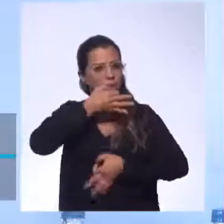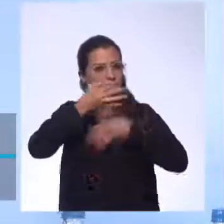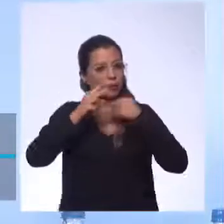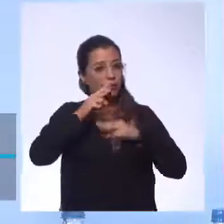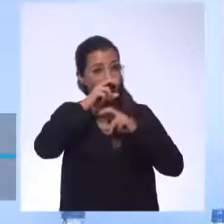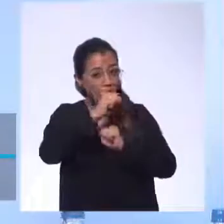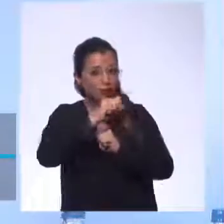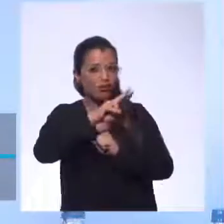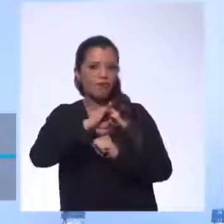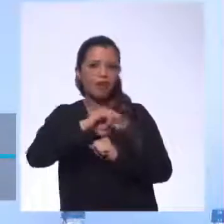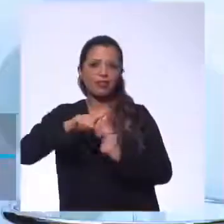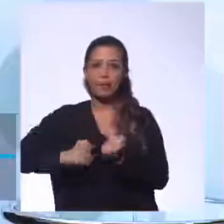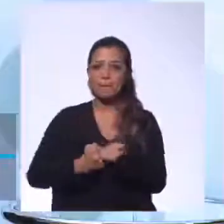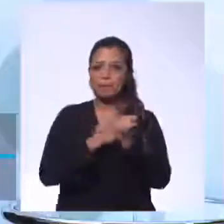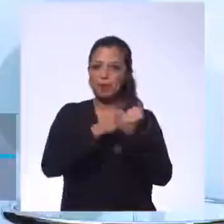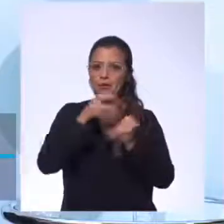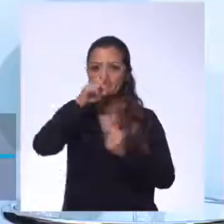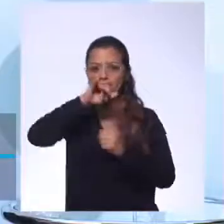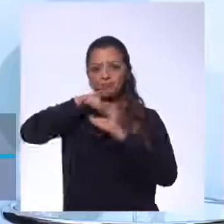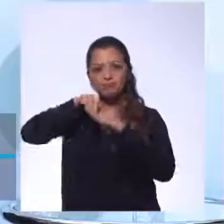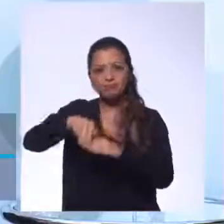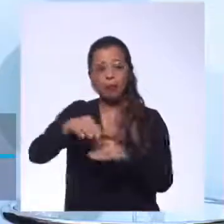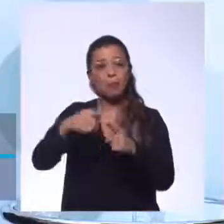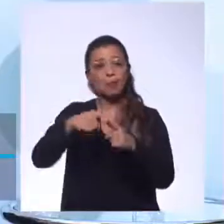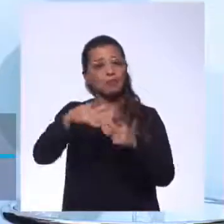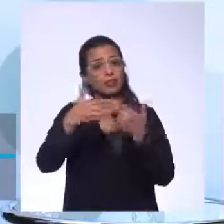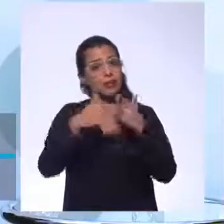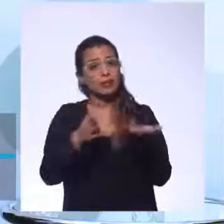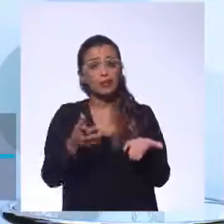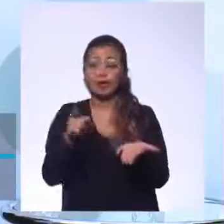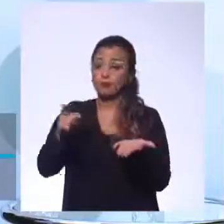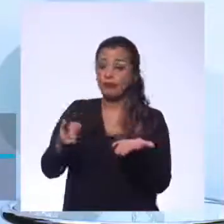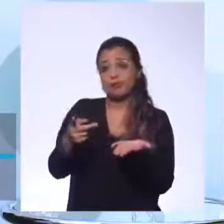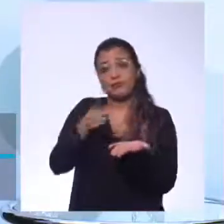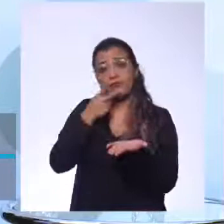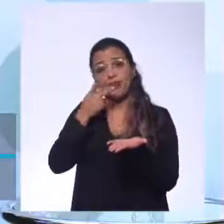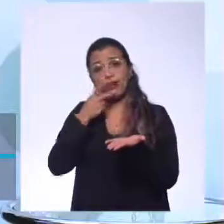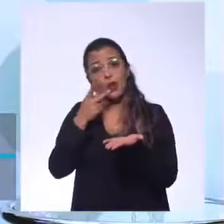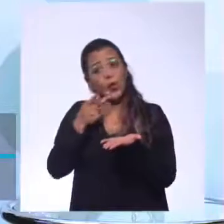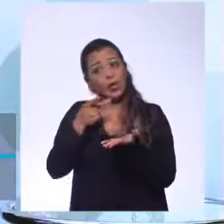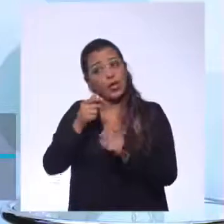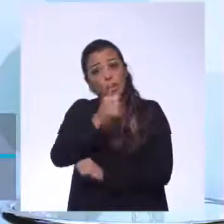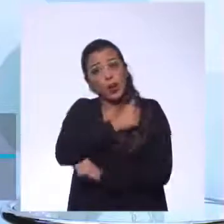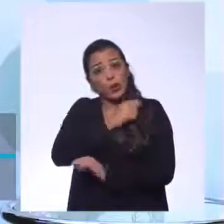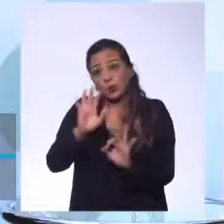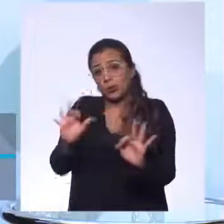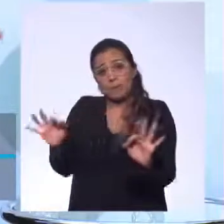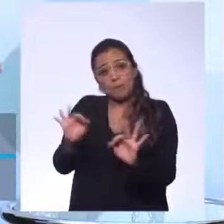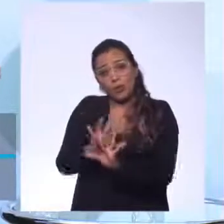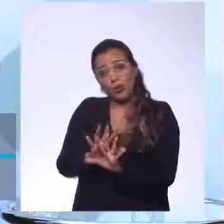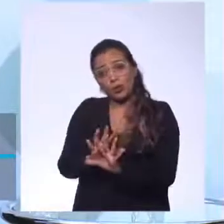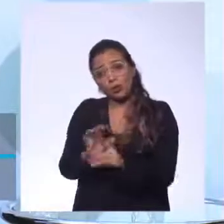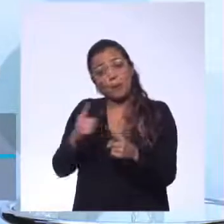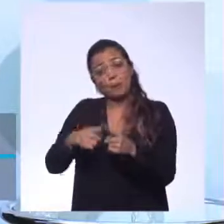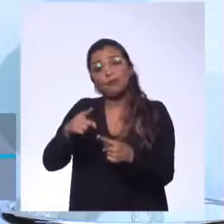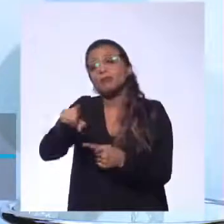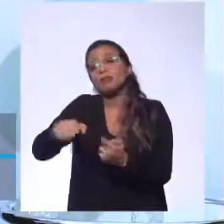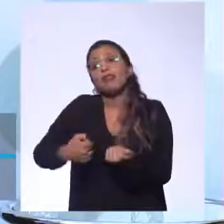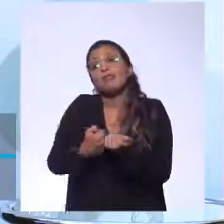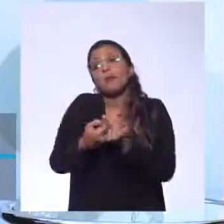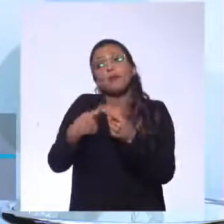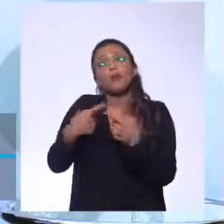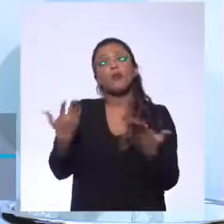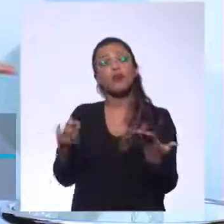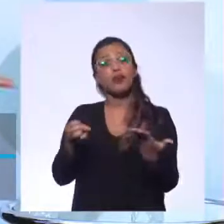entrar agora, vai ter toda a força para ver. Você mesmo falou que os alunos não estão preparados para usar o celular. Então por que você defende o uso do